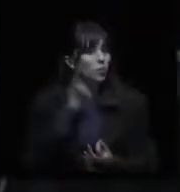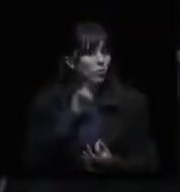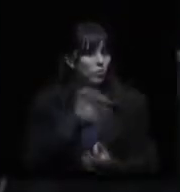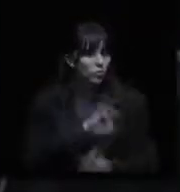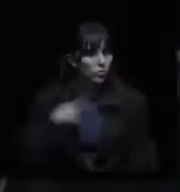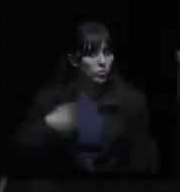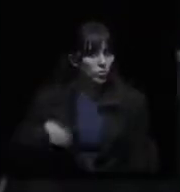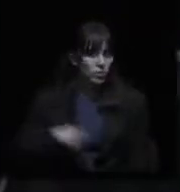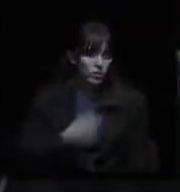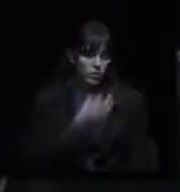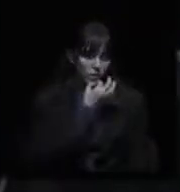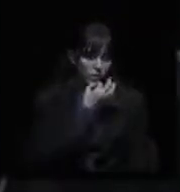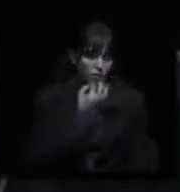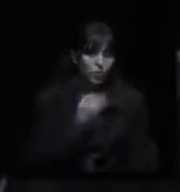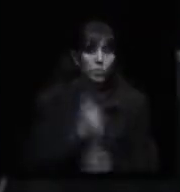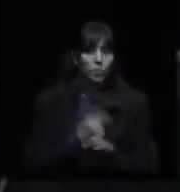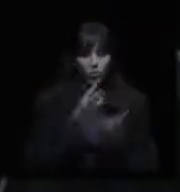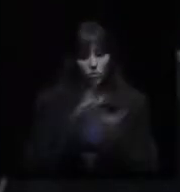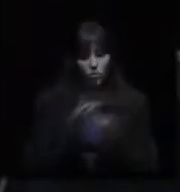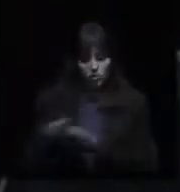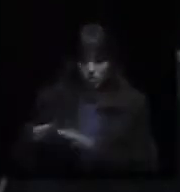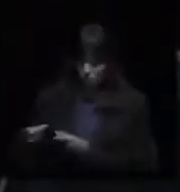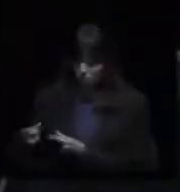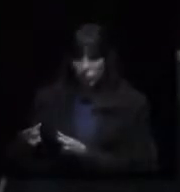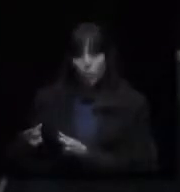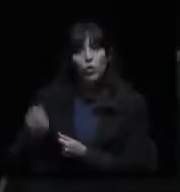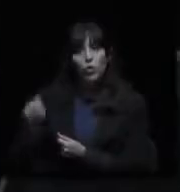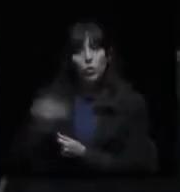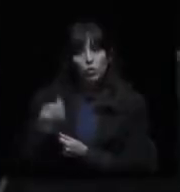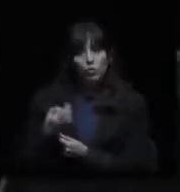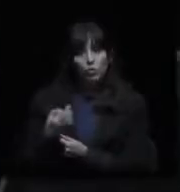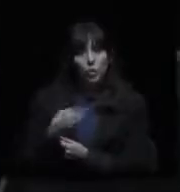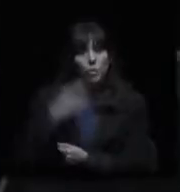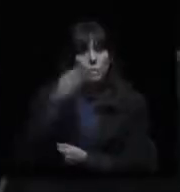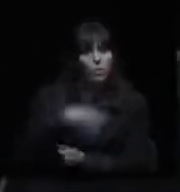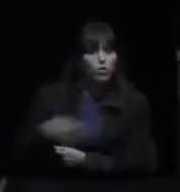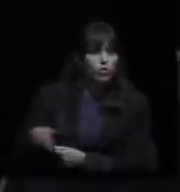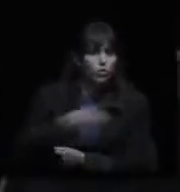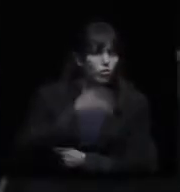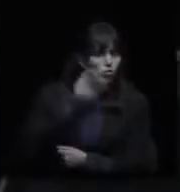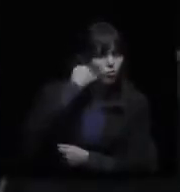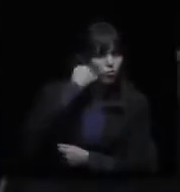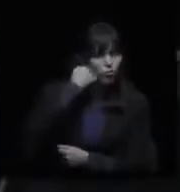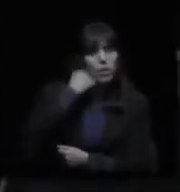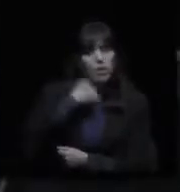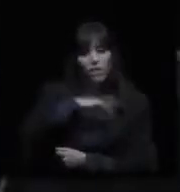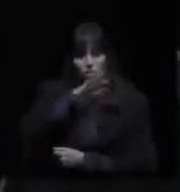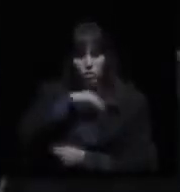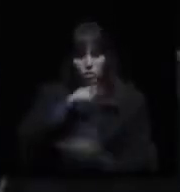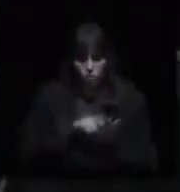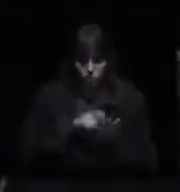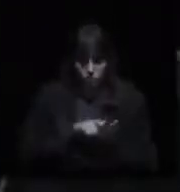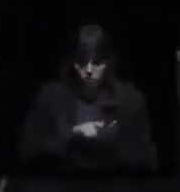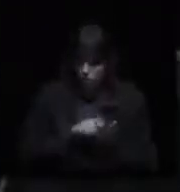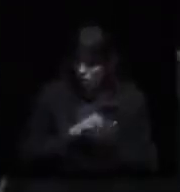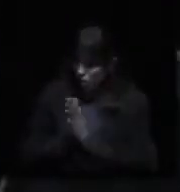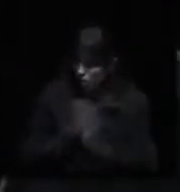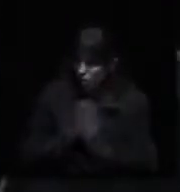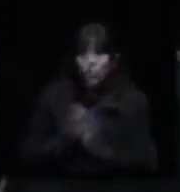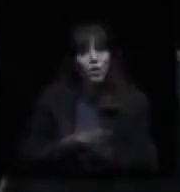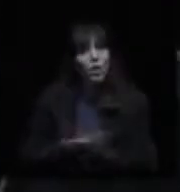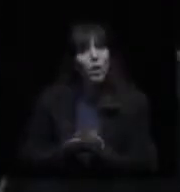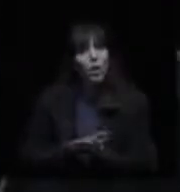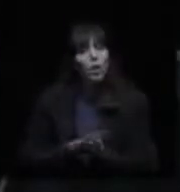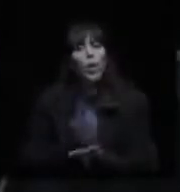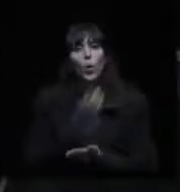Sr. Presidente da Câmara, porque se o orçamento é penalizado em dezenas de milhões de euros e se as famílias que mais precisam não são beneficiadas,